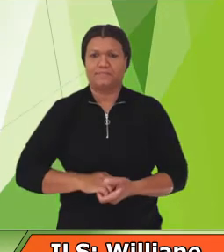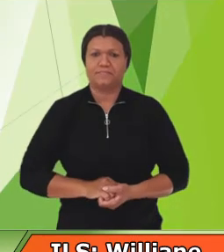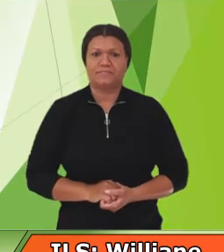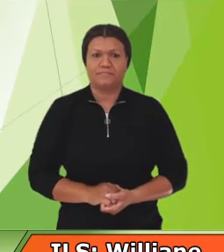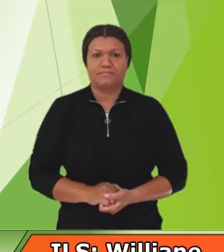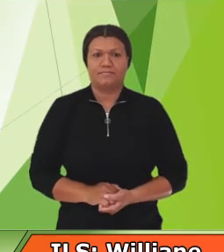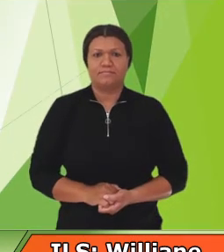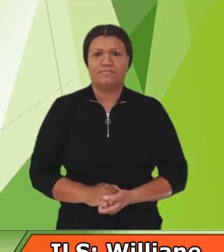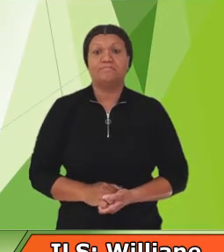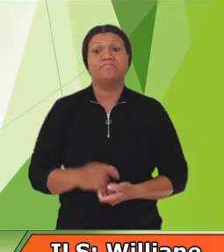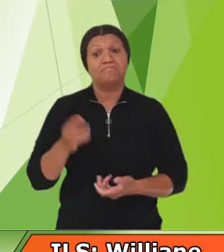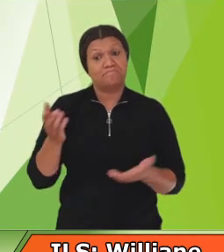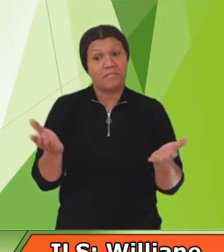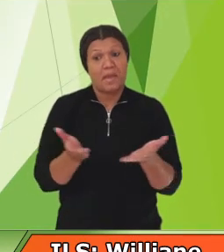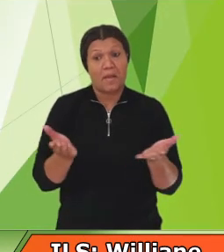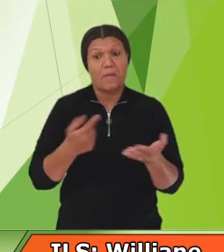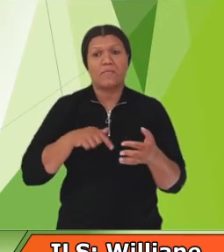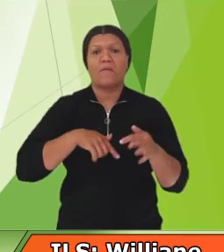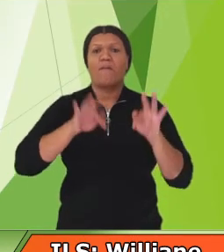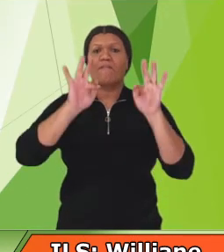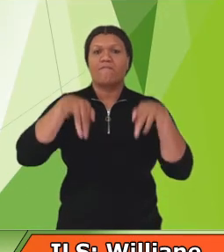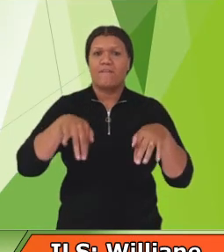2.146. E aqui nós